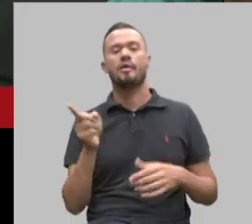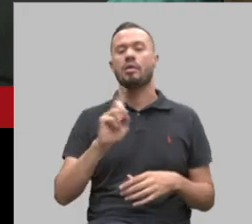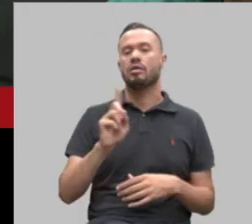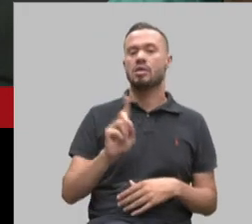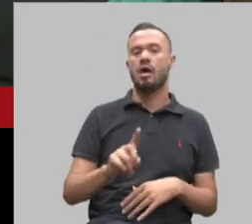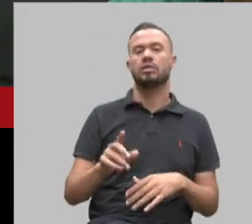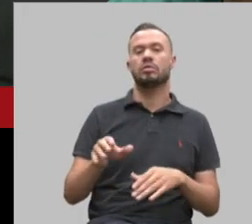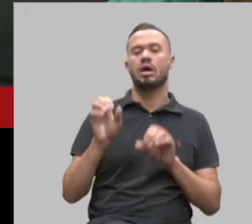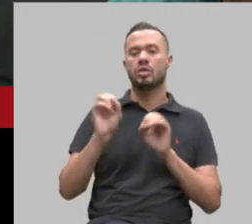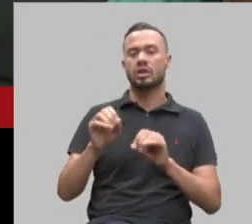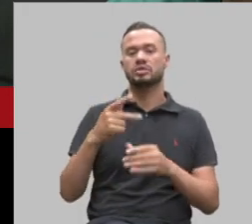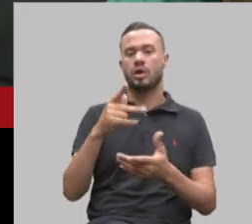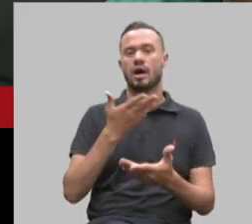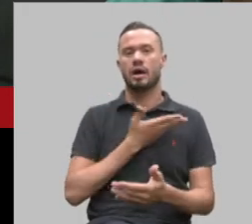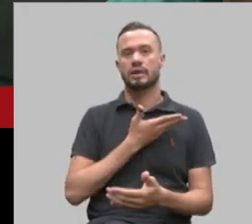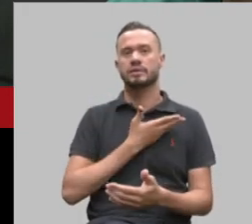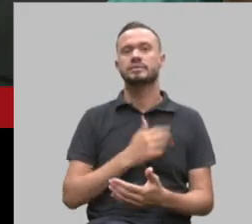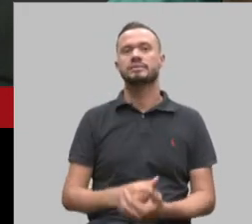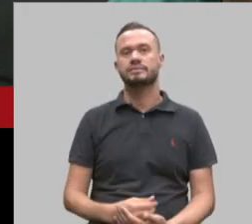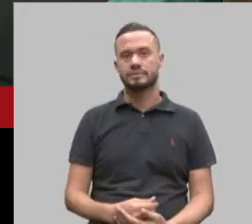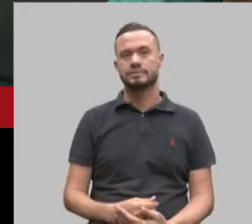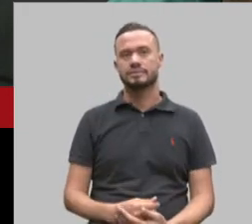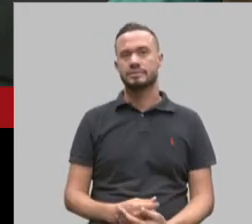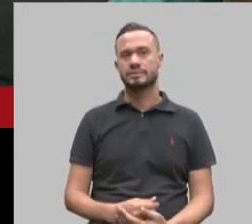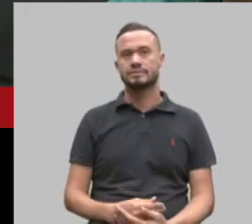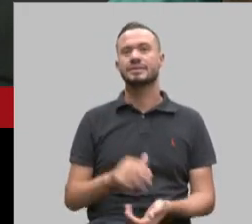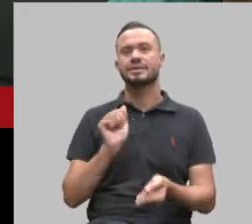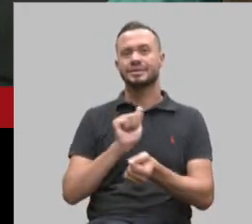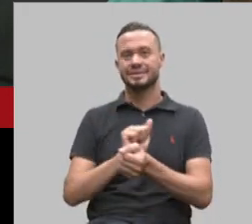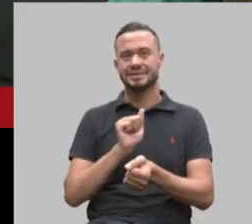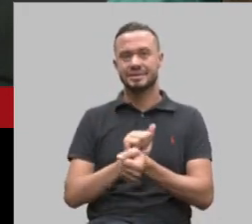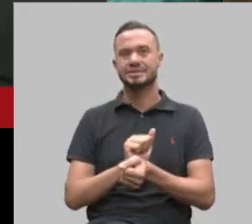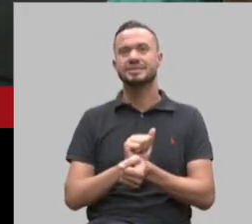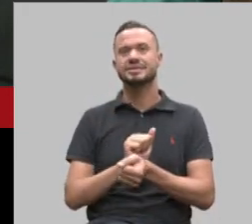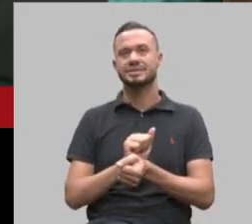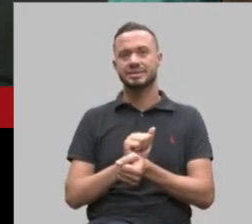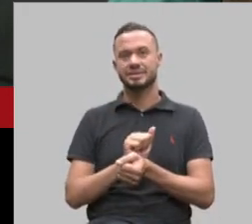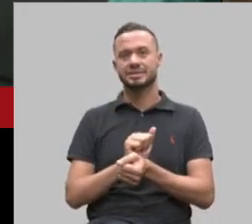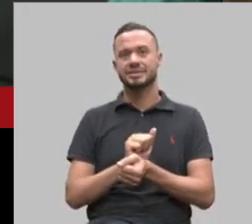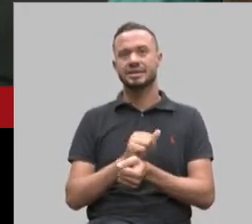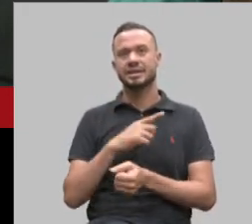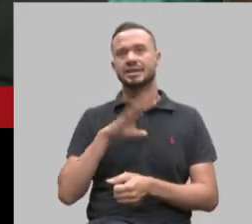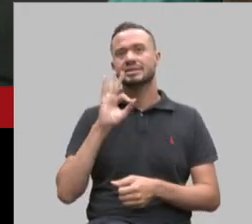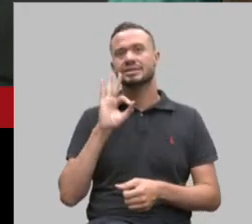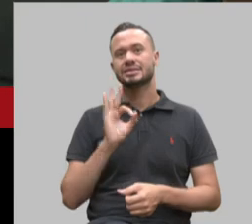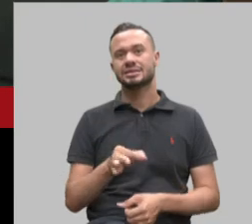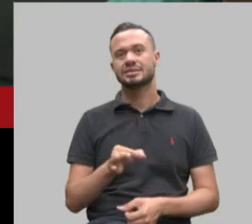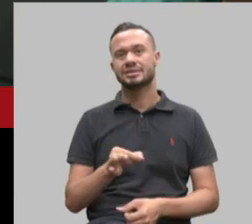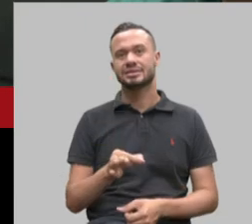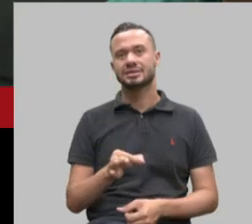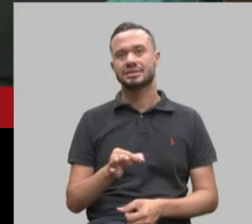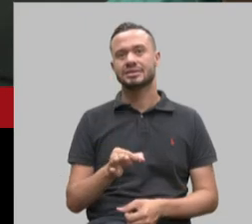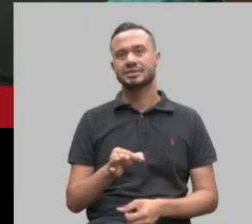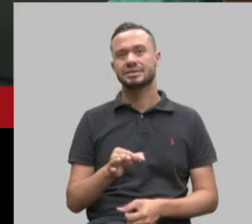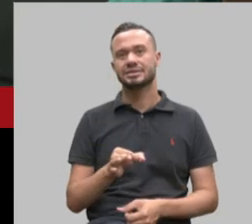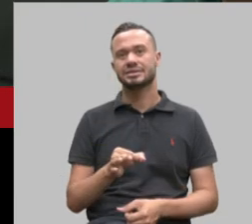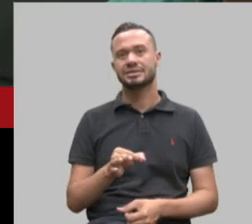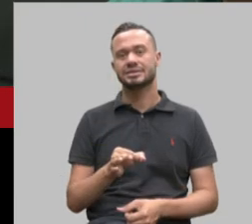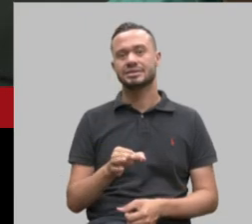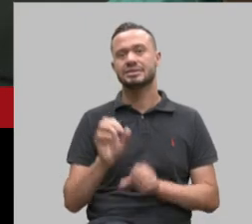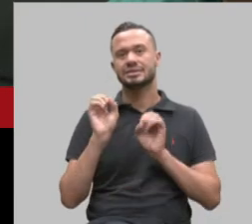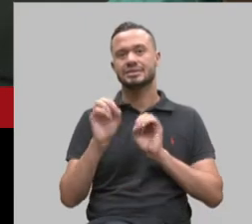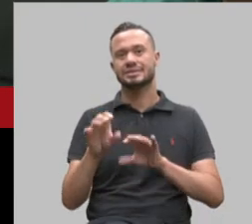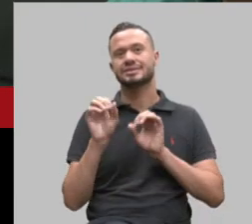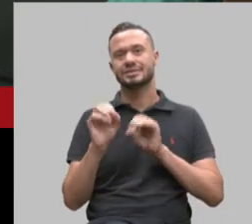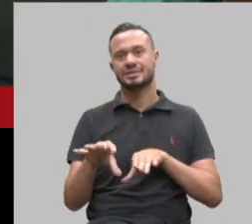a educação eu espero e tenho certeza que e a educação